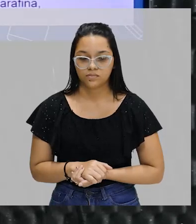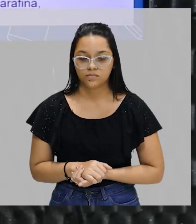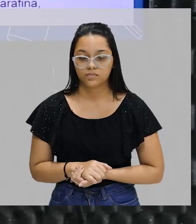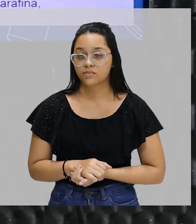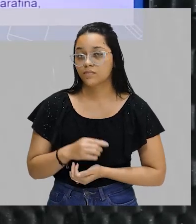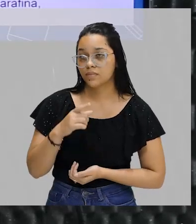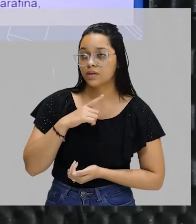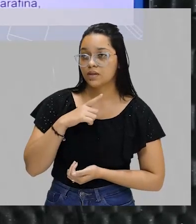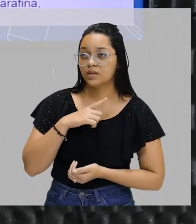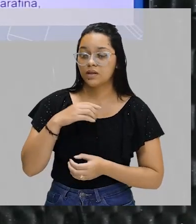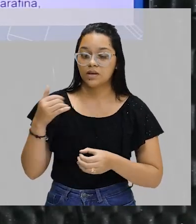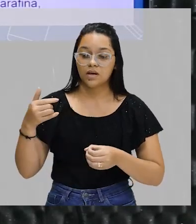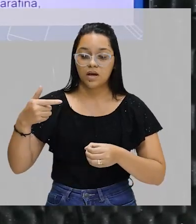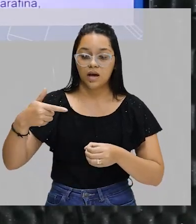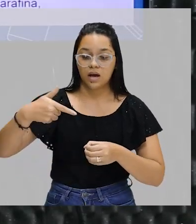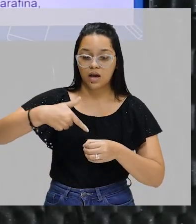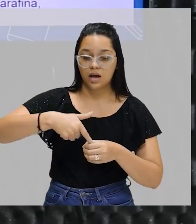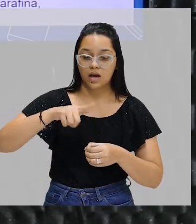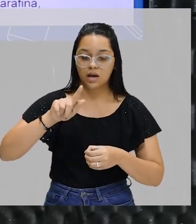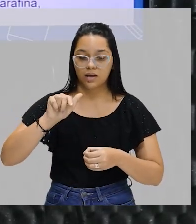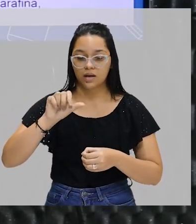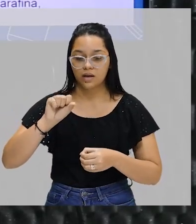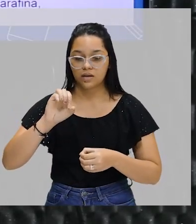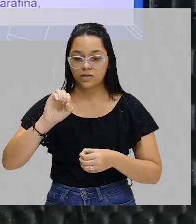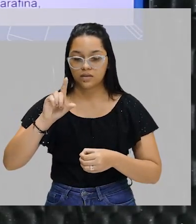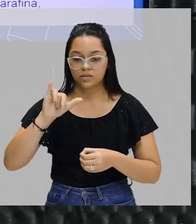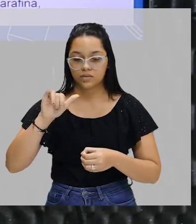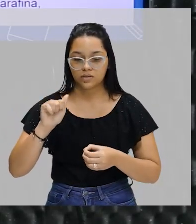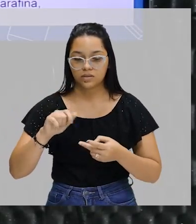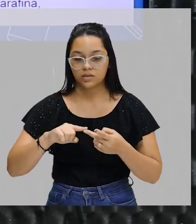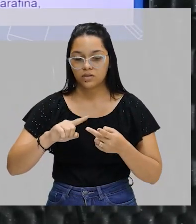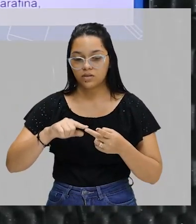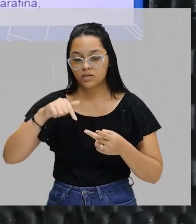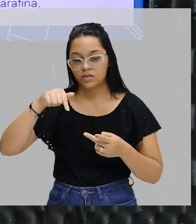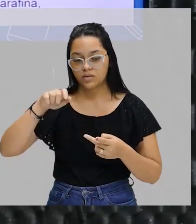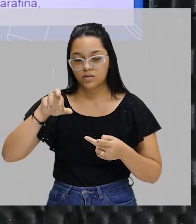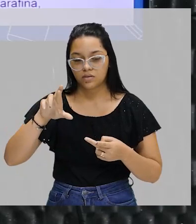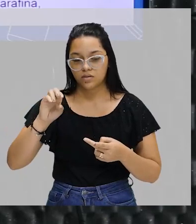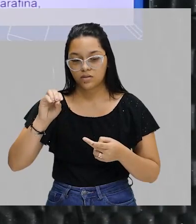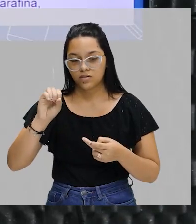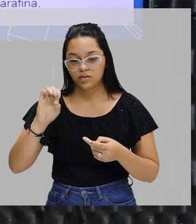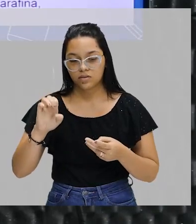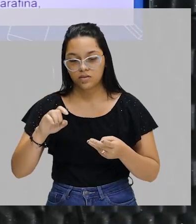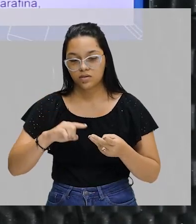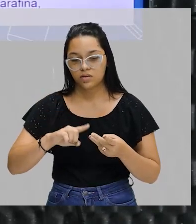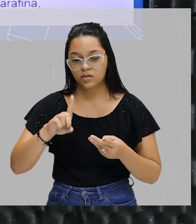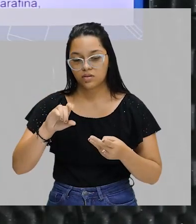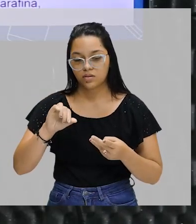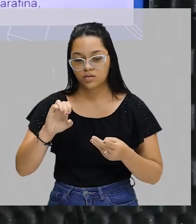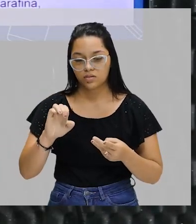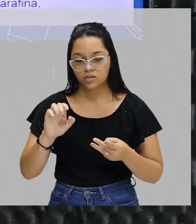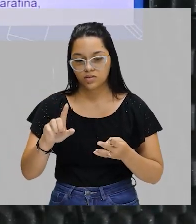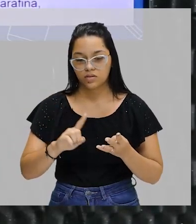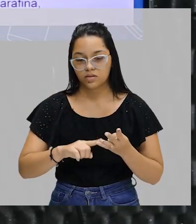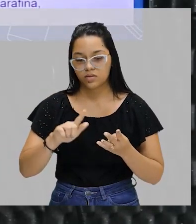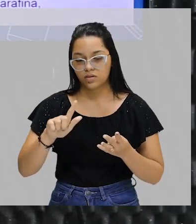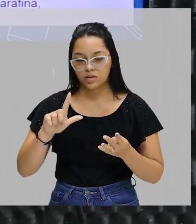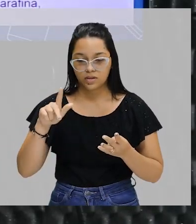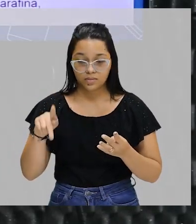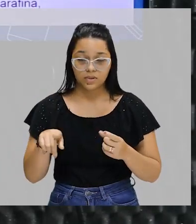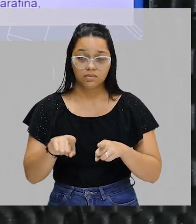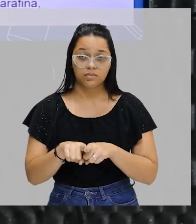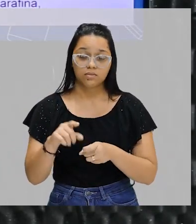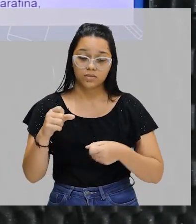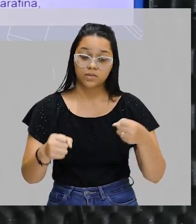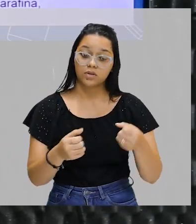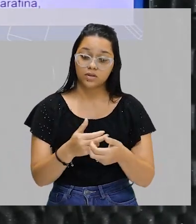aí a gasolina, também o querosene e óleo diesel, é muito empregado na questão dos